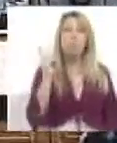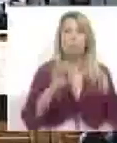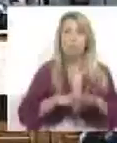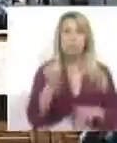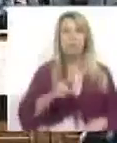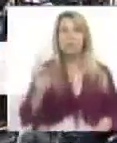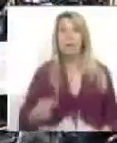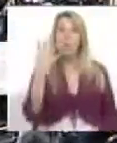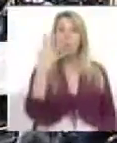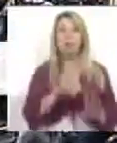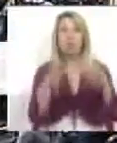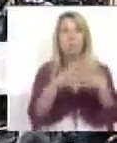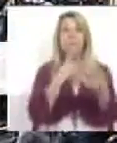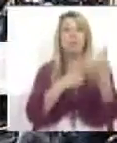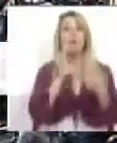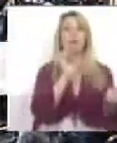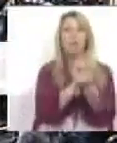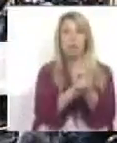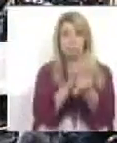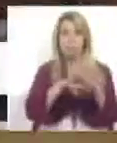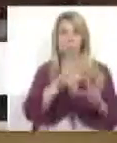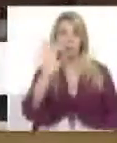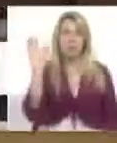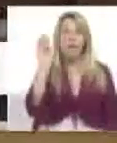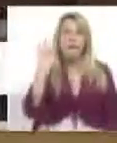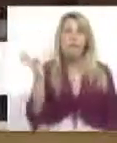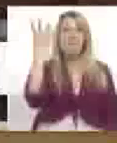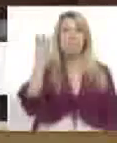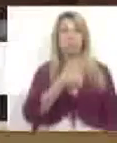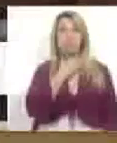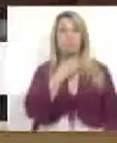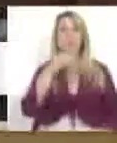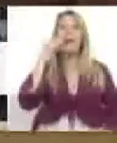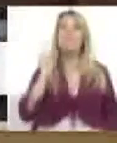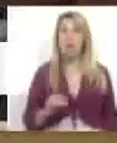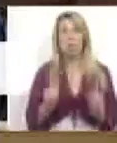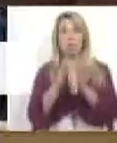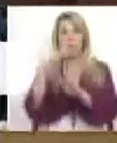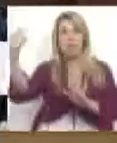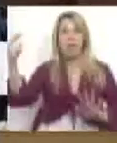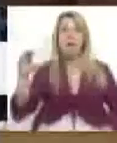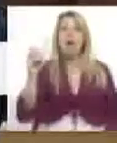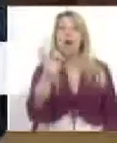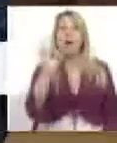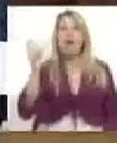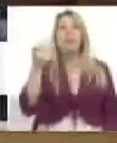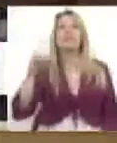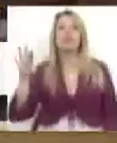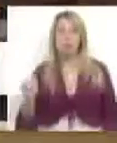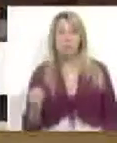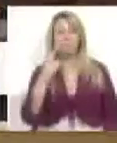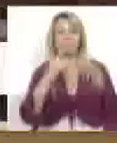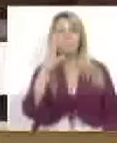comissões de inquérito a 4 falências bancárias, todas usando offshores. O escândalo dos documentos do